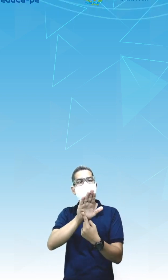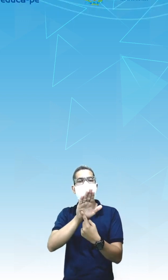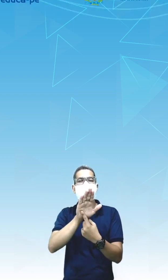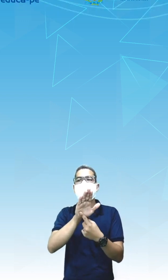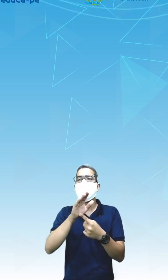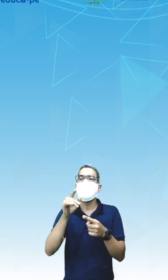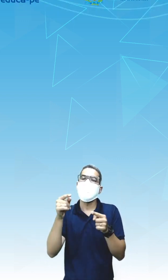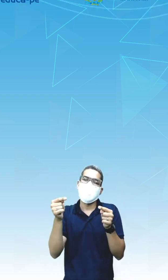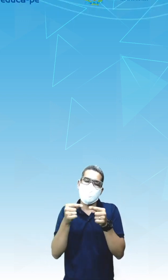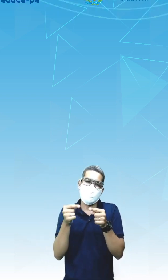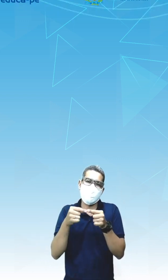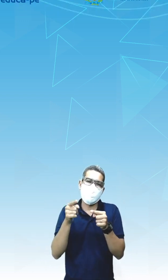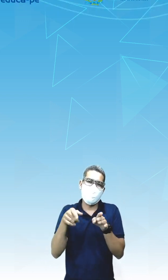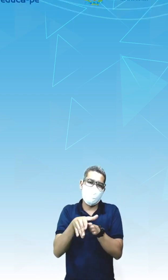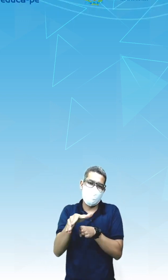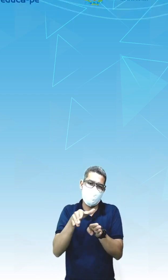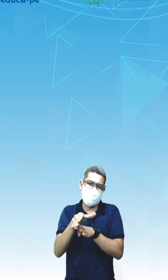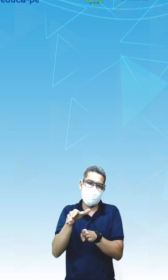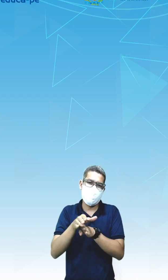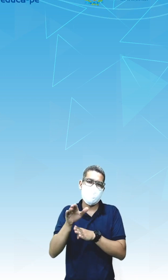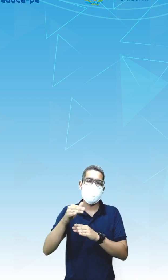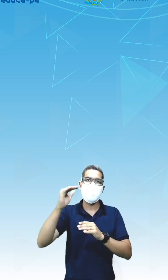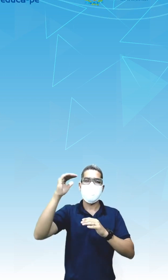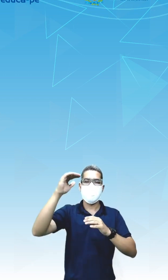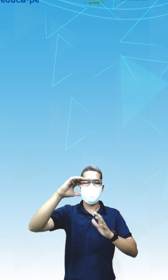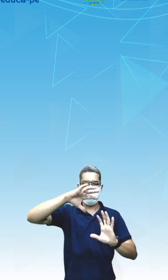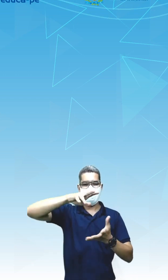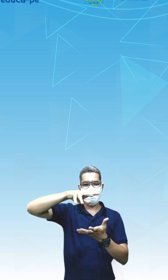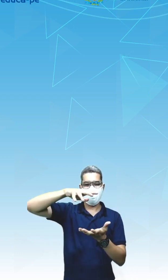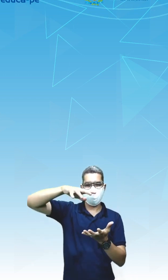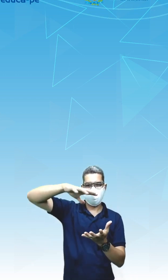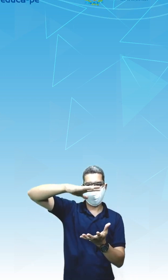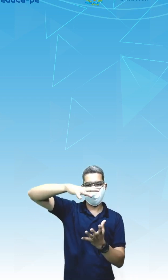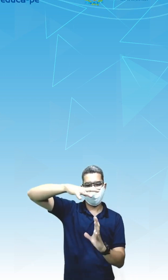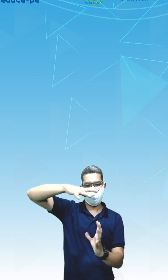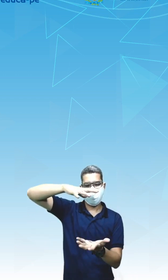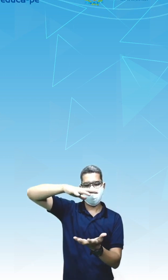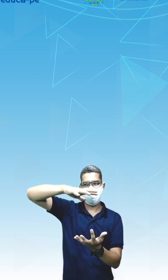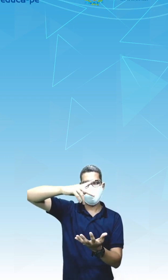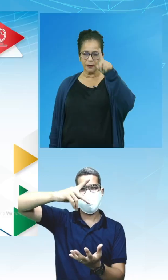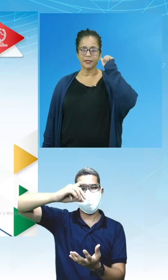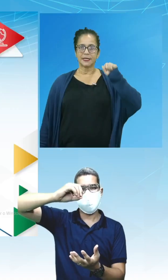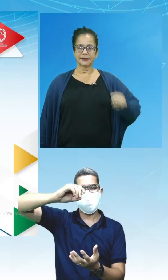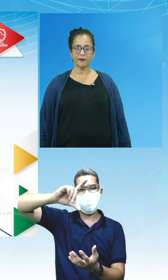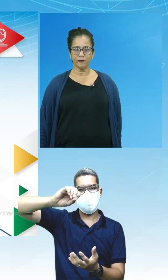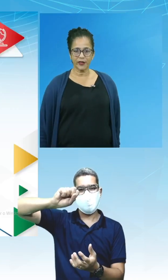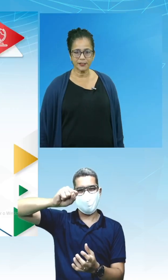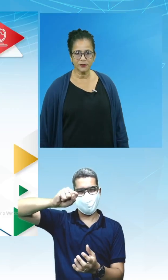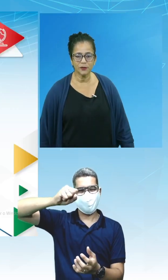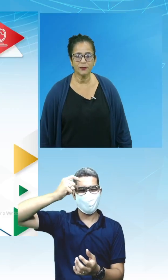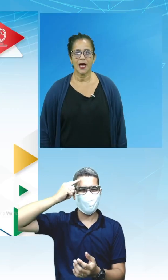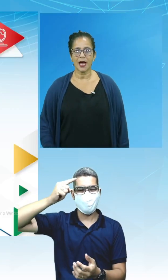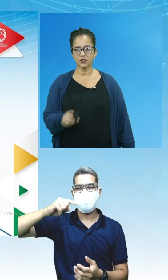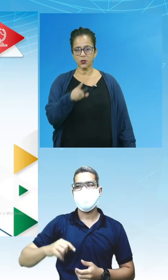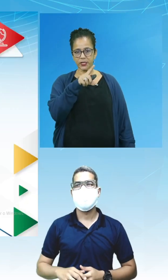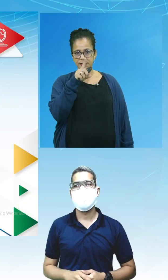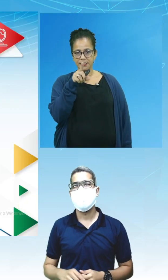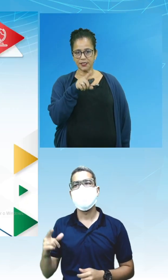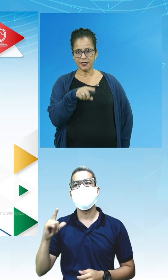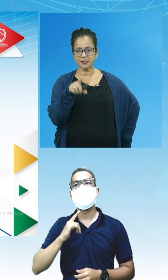segue de acordo com a orientação dos polos globais, tá certo? Aí, ó, tá vendo